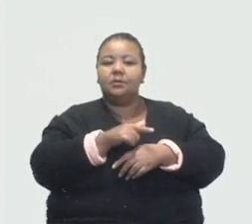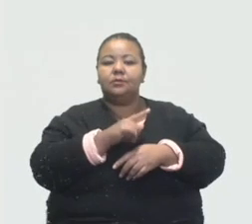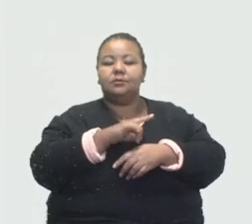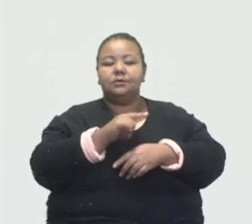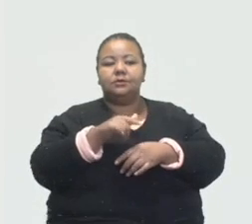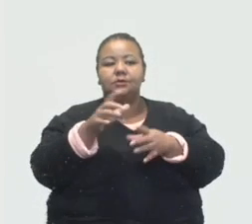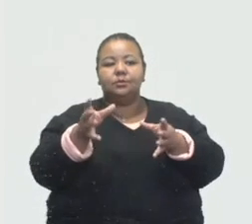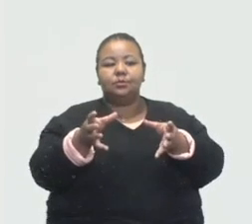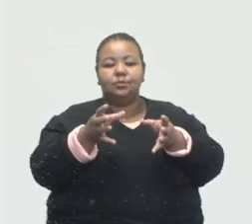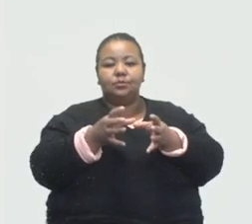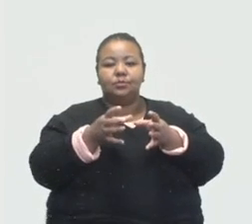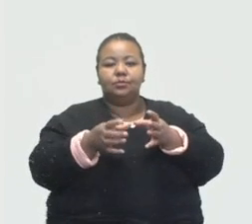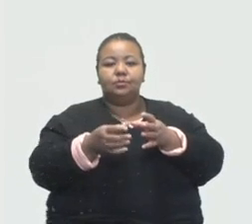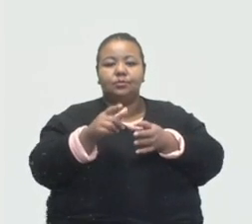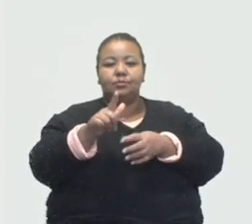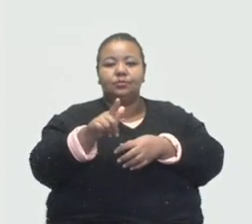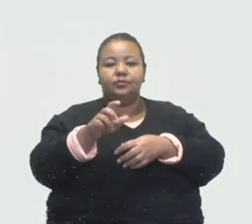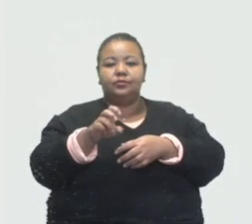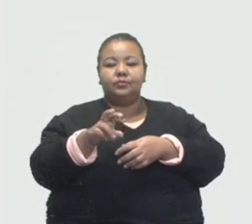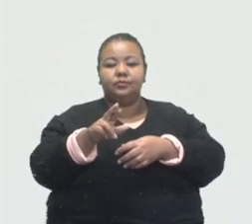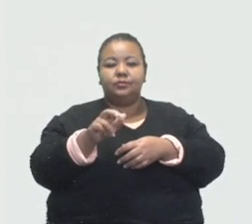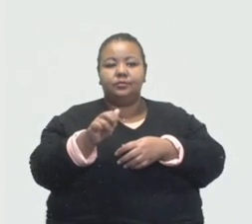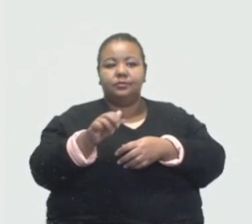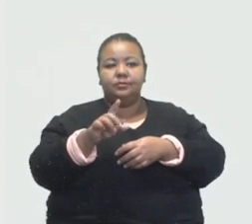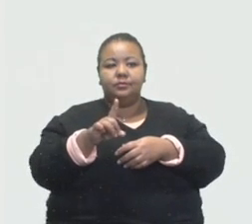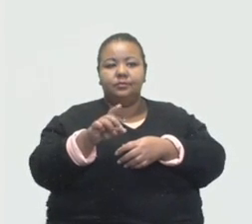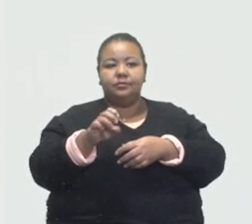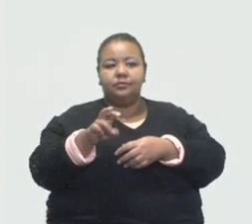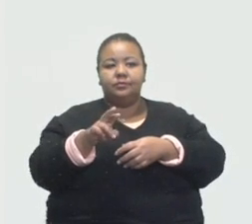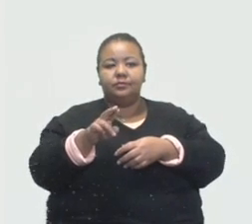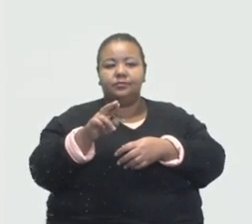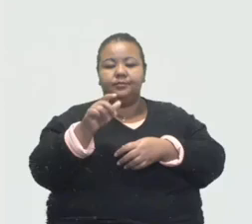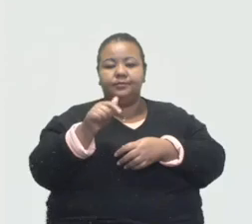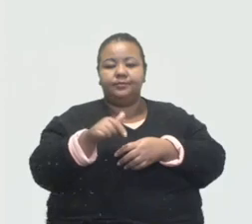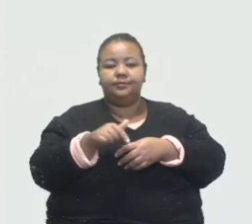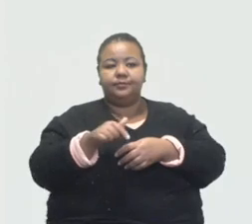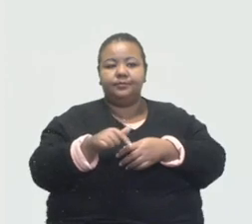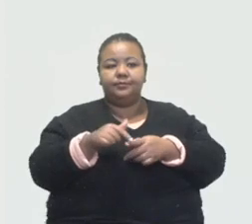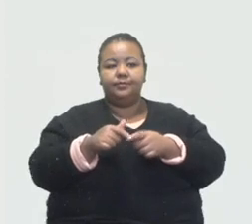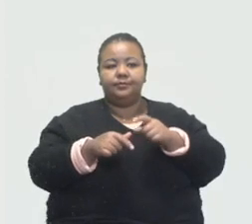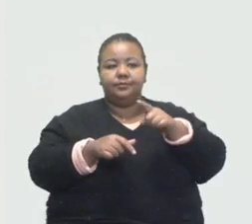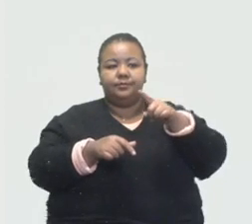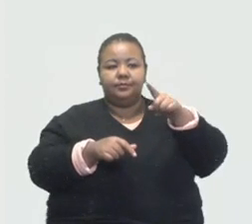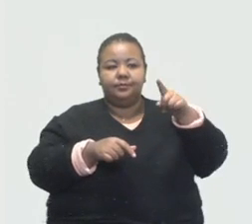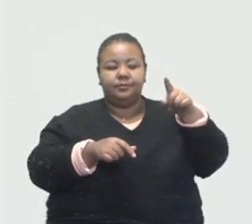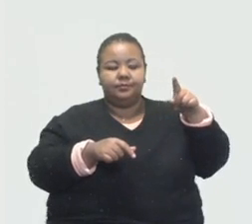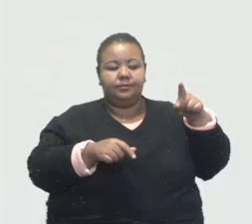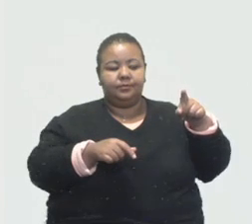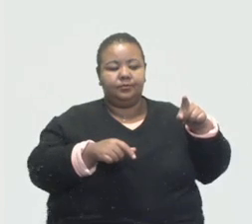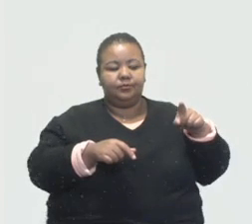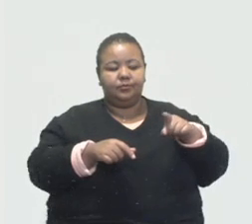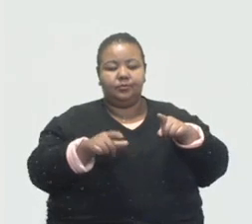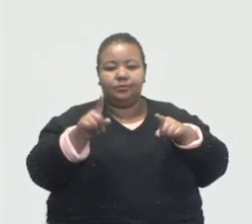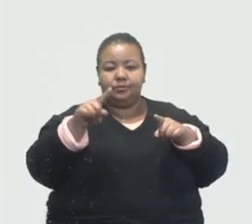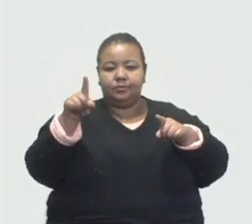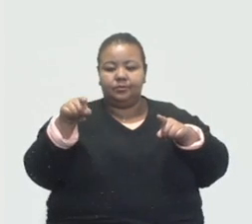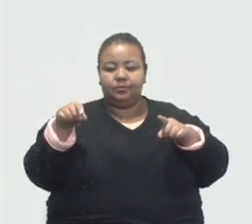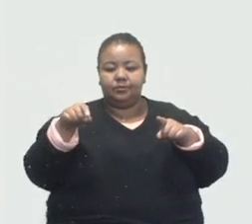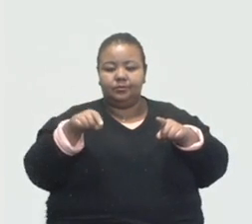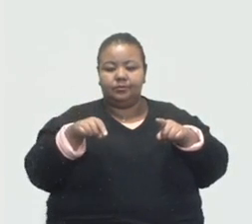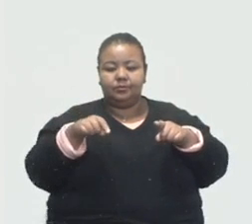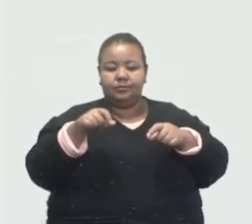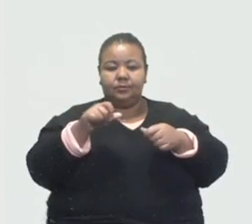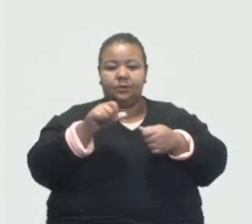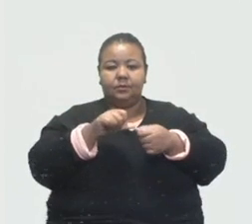esse conjunto gerador. Então, veja a nomenclatura dele. Aqui são colchetes, porque ele está gerando a